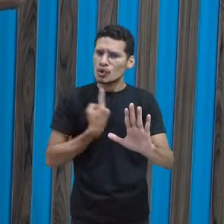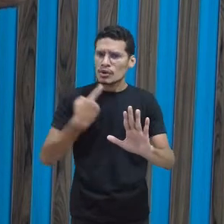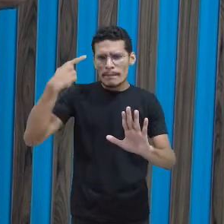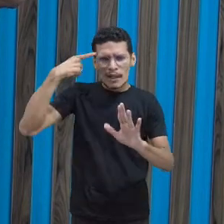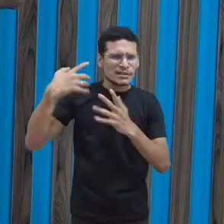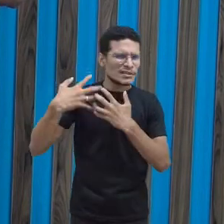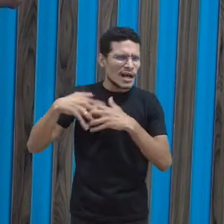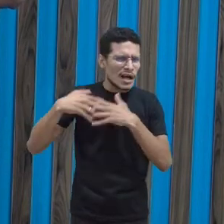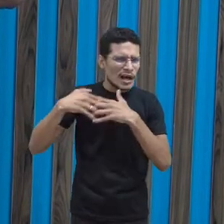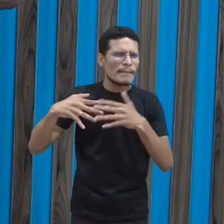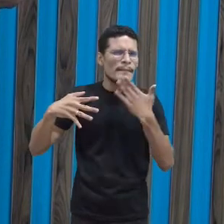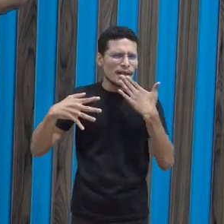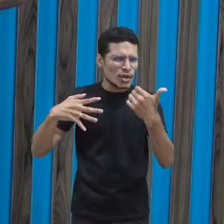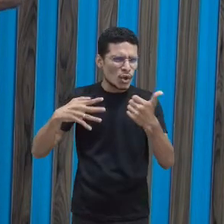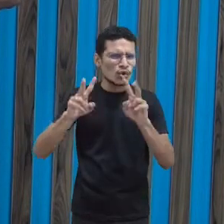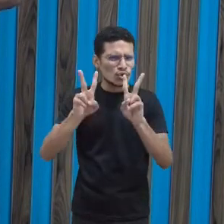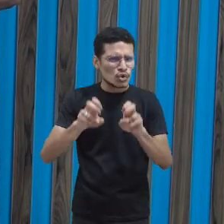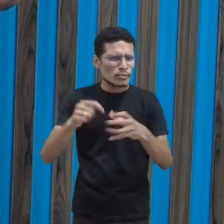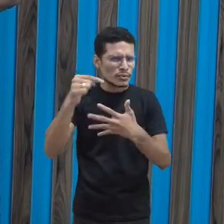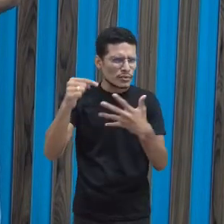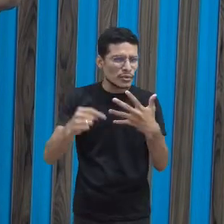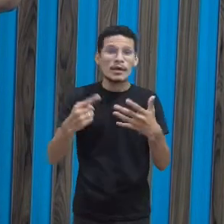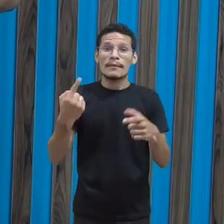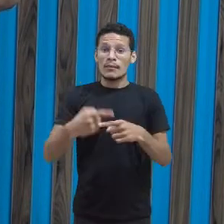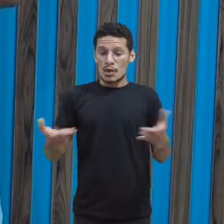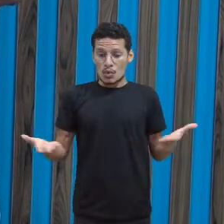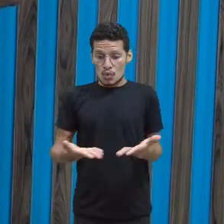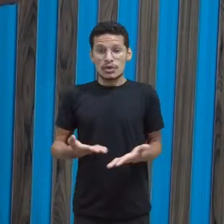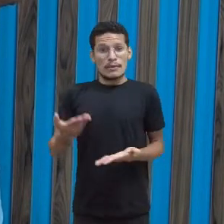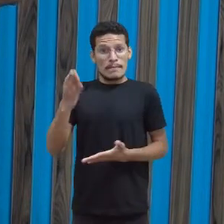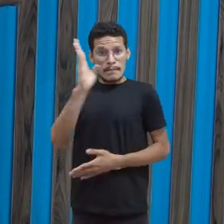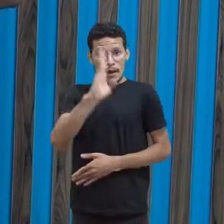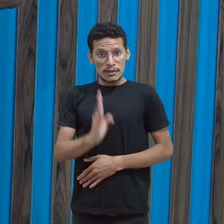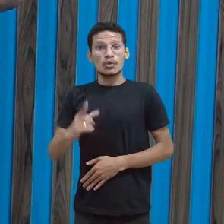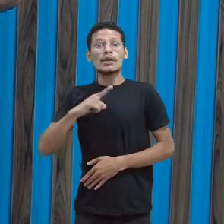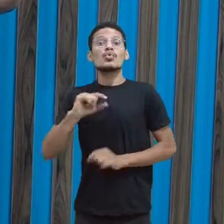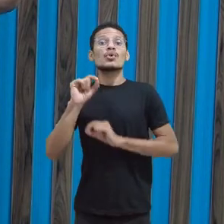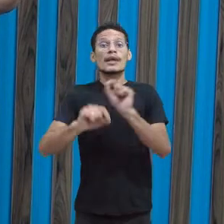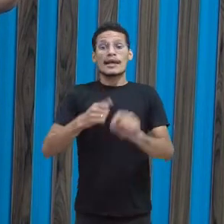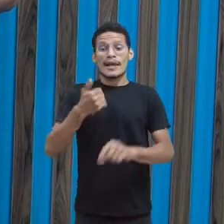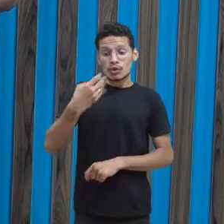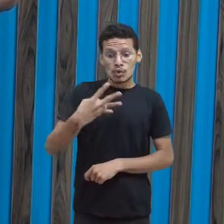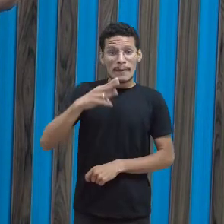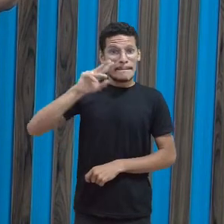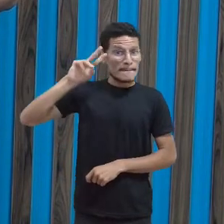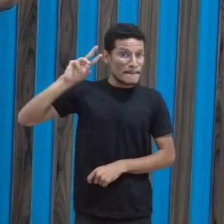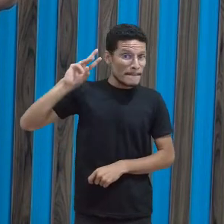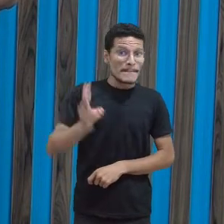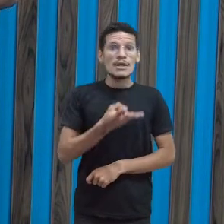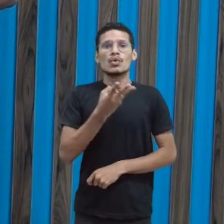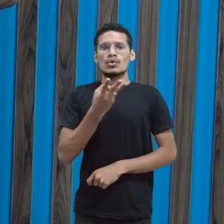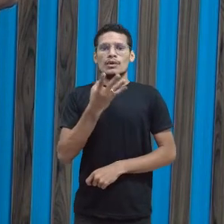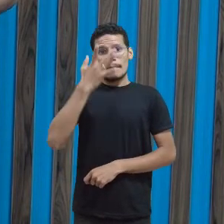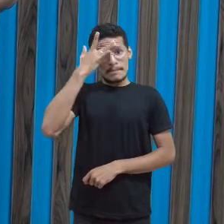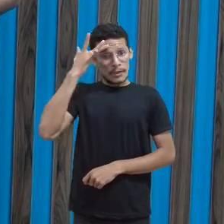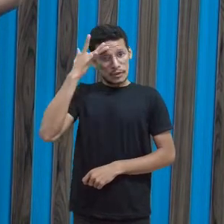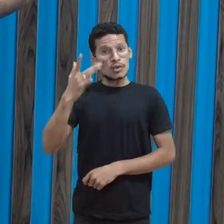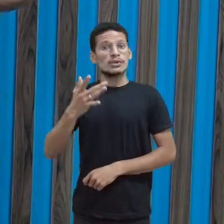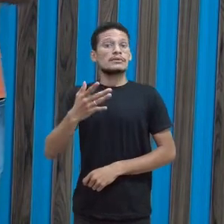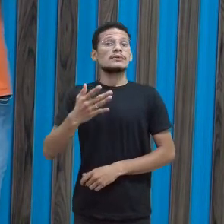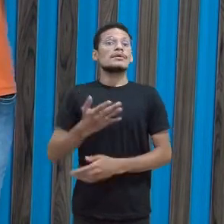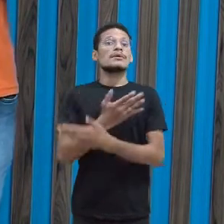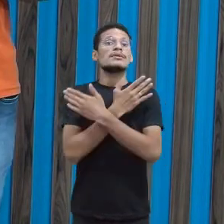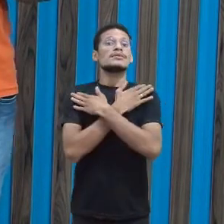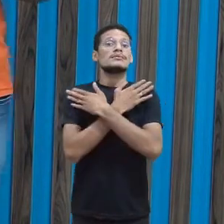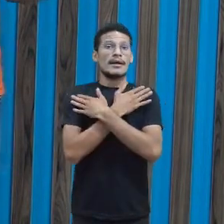um pouco melhor sobre essas questões, porque, por exemplo, atualmente o Brasil tem quase 14 milhões de pessoas desempregadas. Então é difícil, por